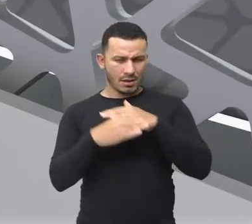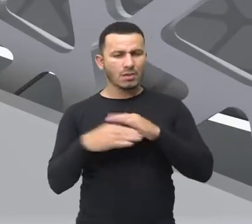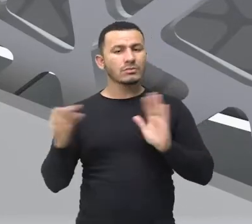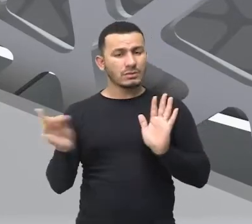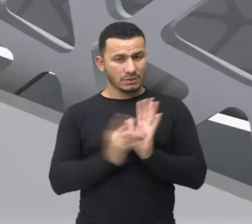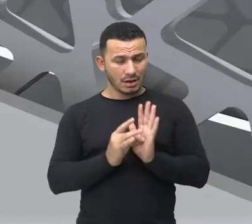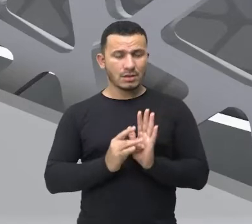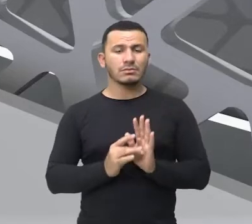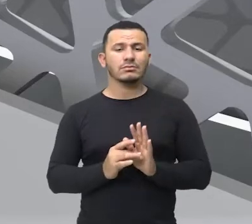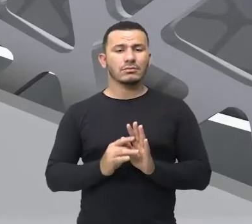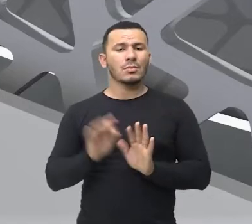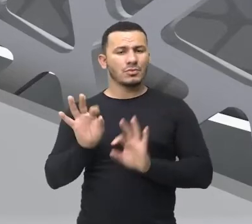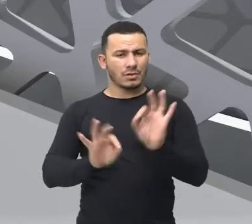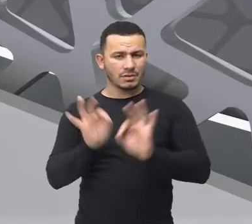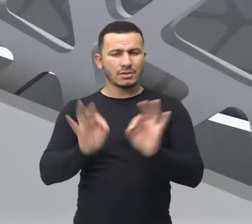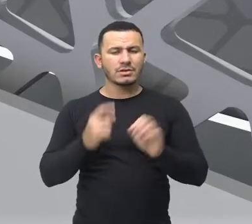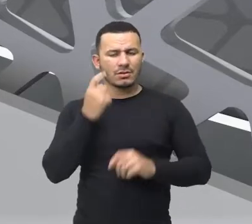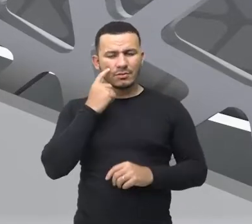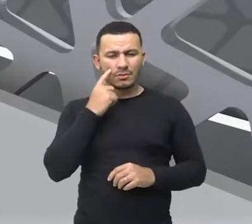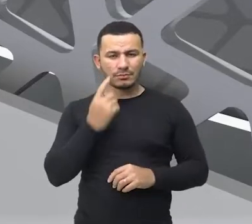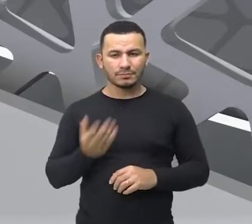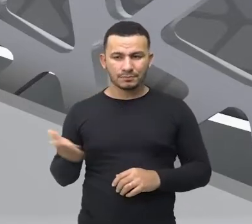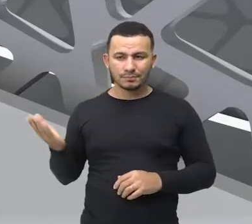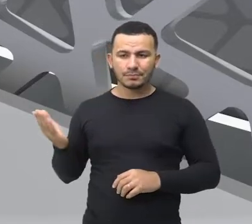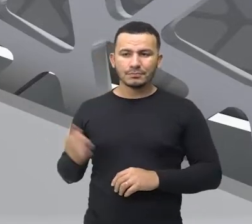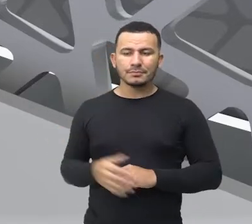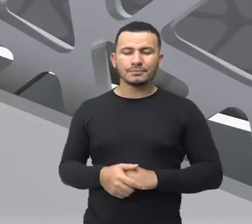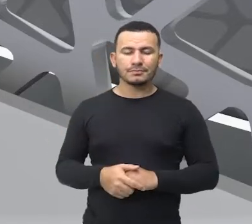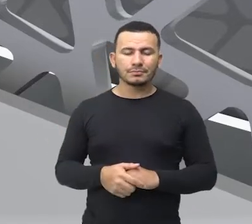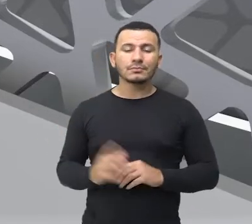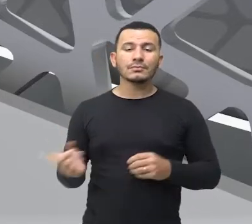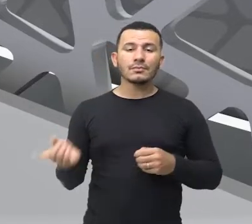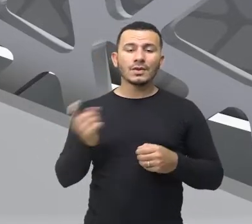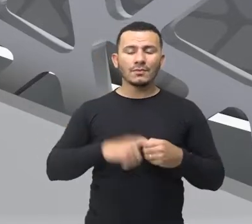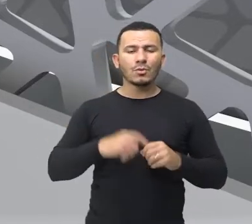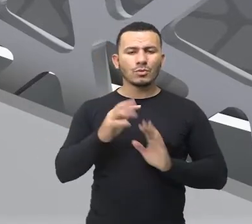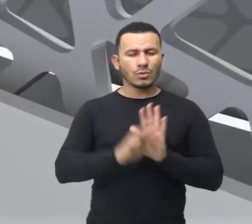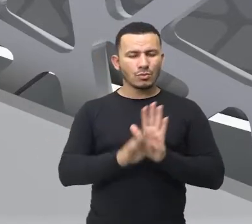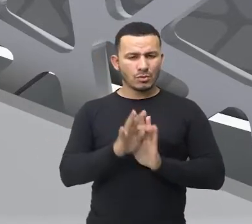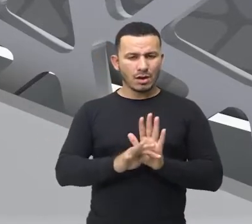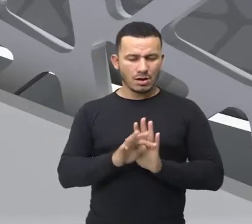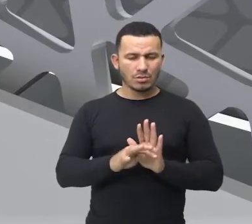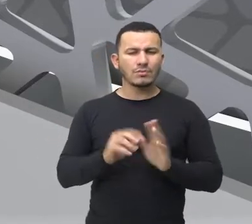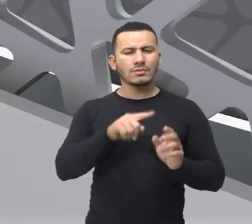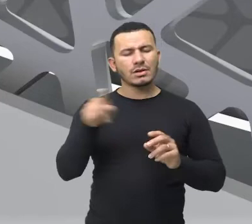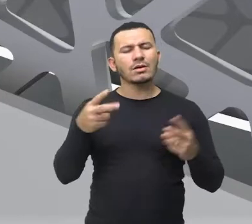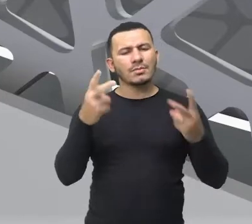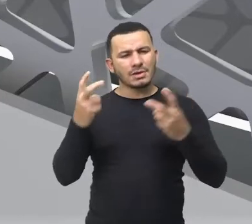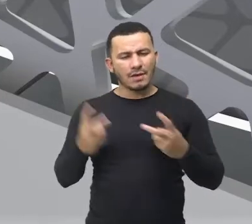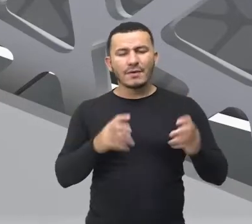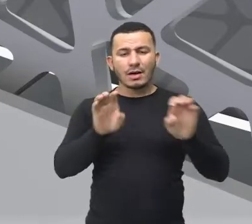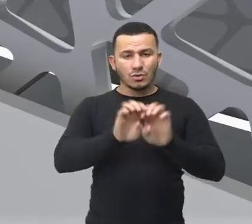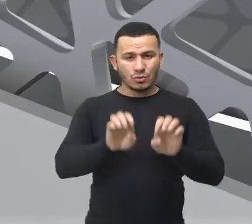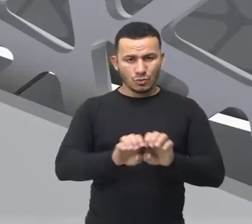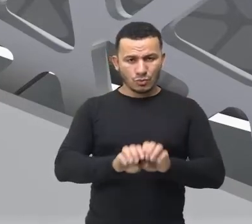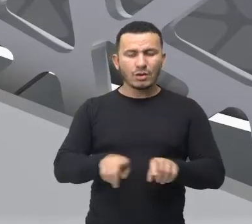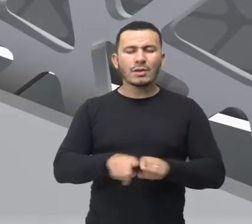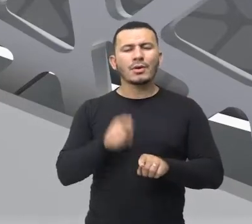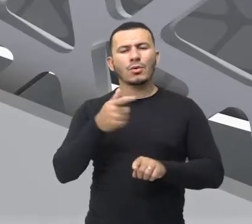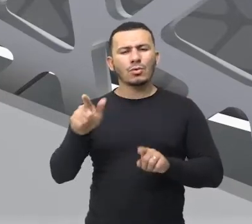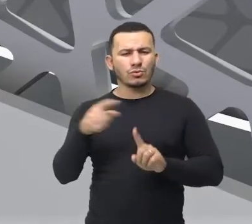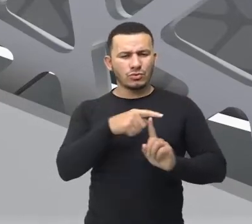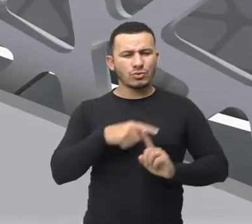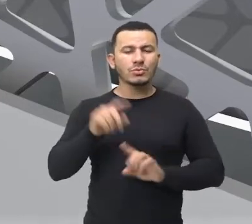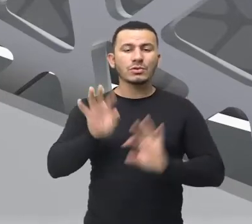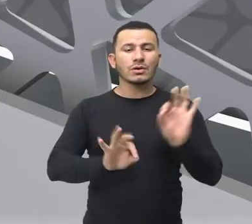texto lá no início dele. No nosso texto, para que a gente possa observar a estrutura e também outros pontos que nós